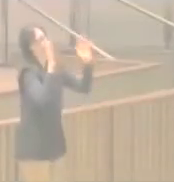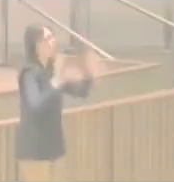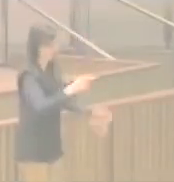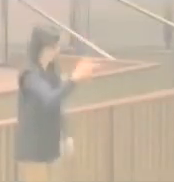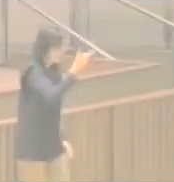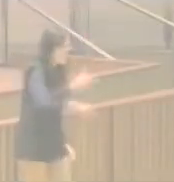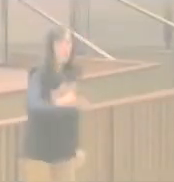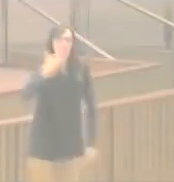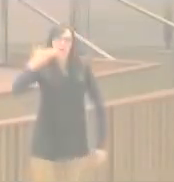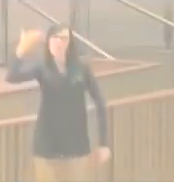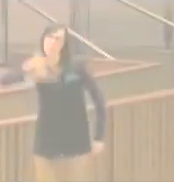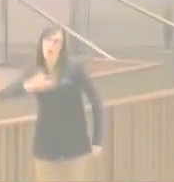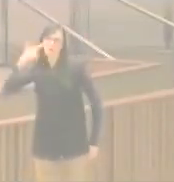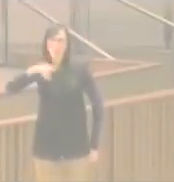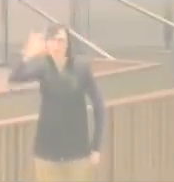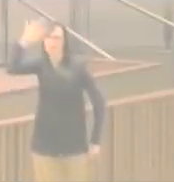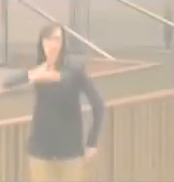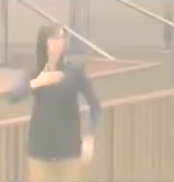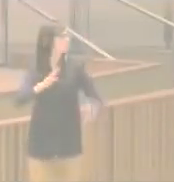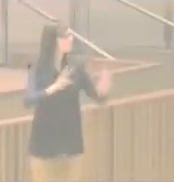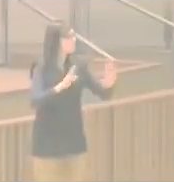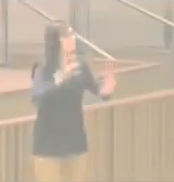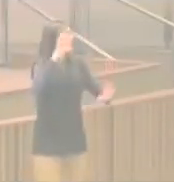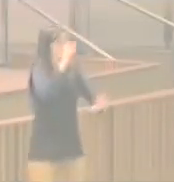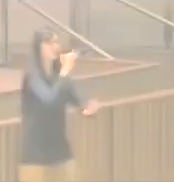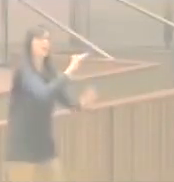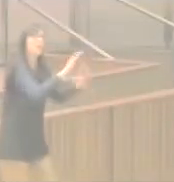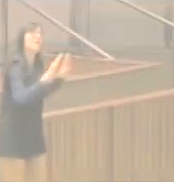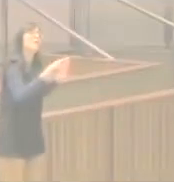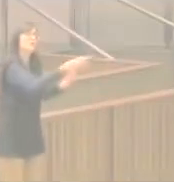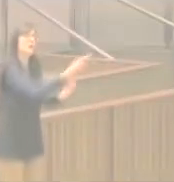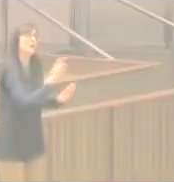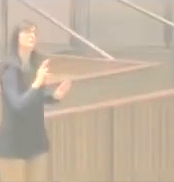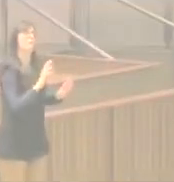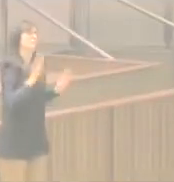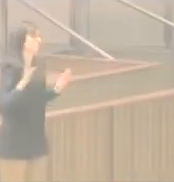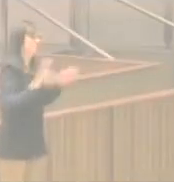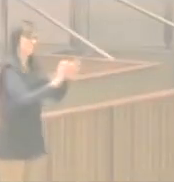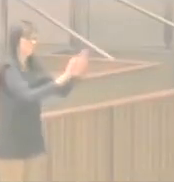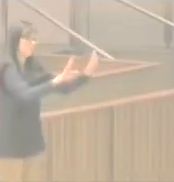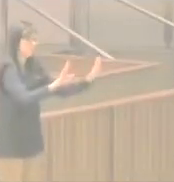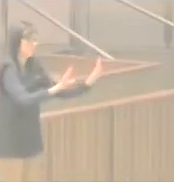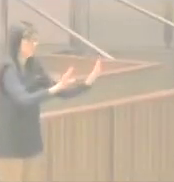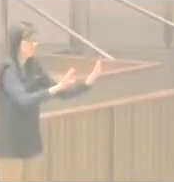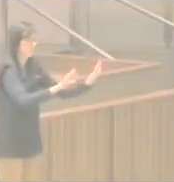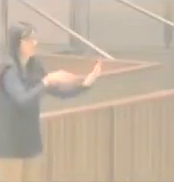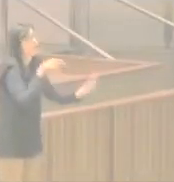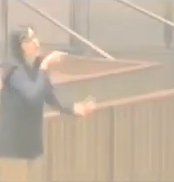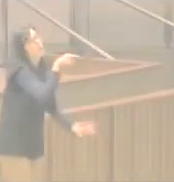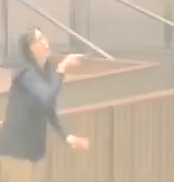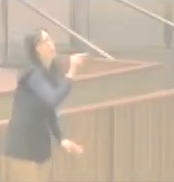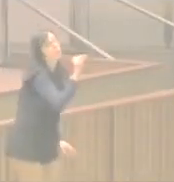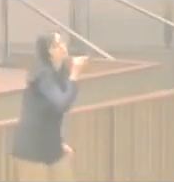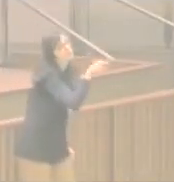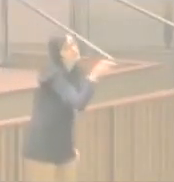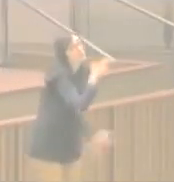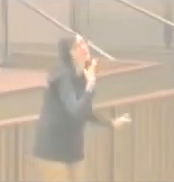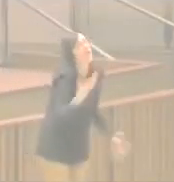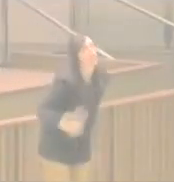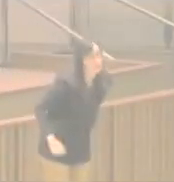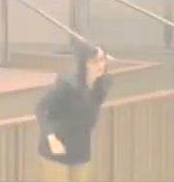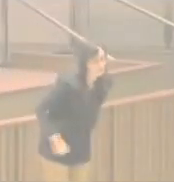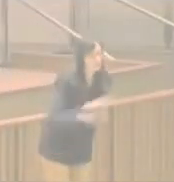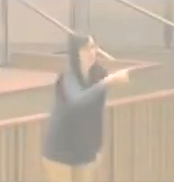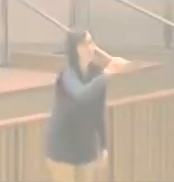momentos da nossa história Ele diz assim: agora está na hora de você me responder e dizer o que você quer fazer